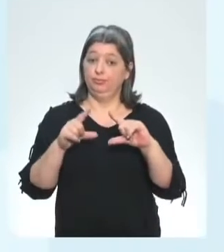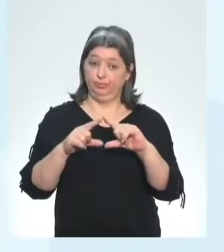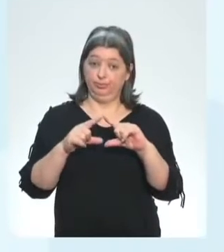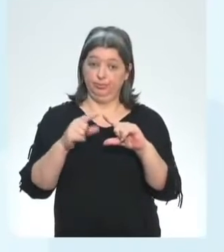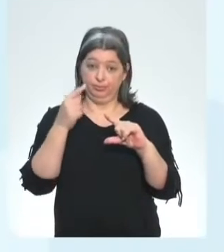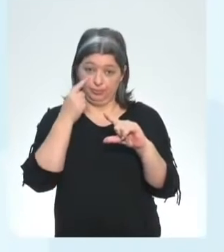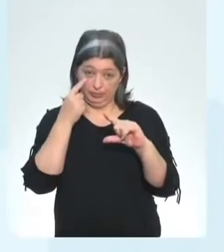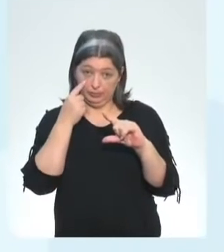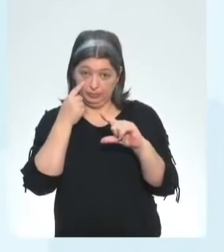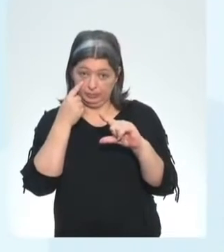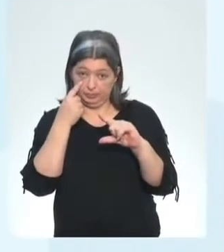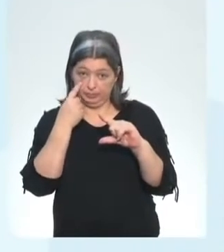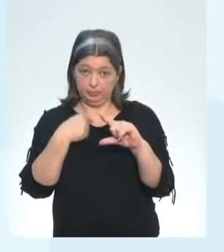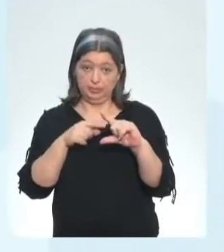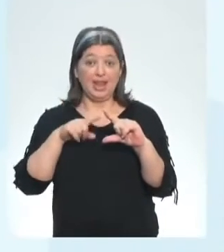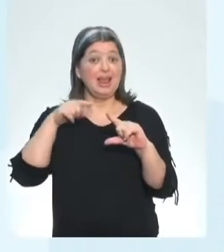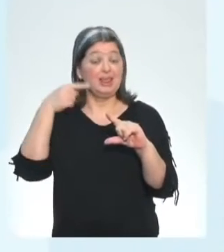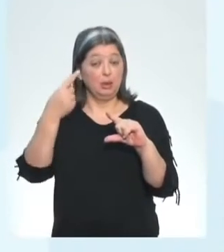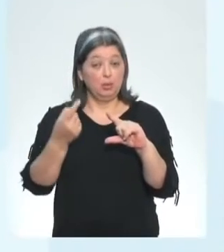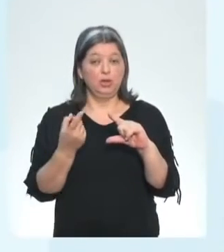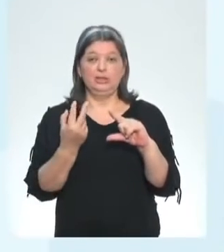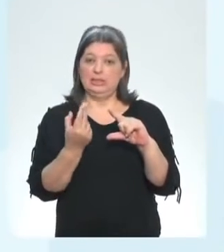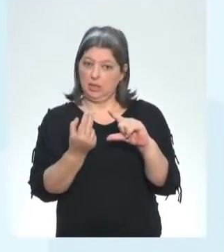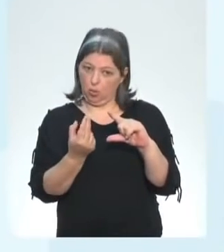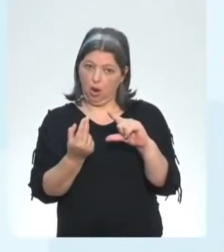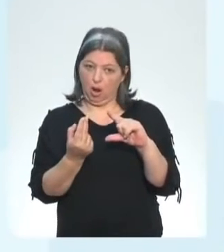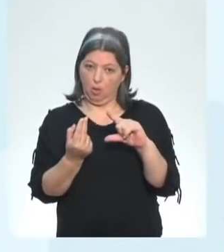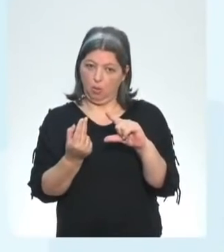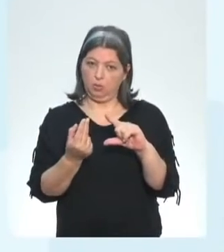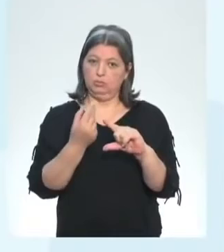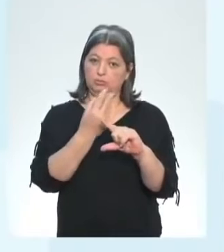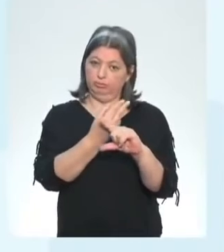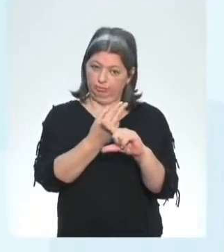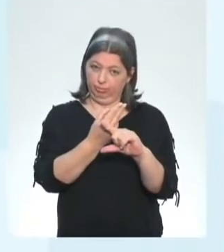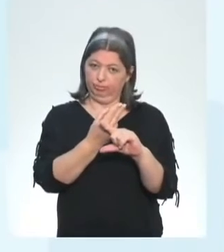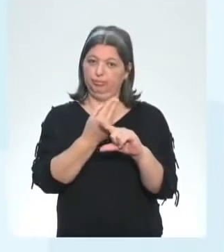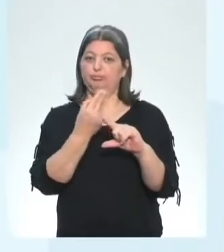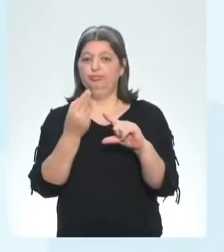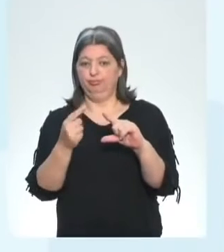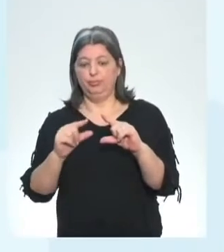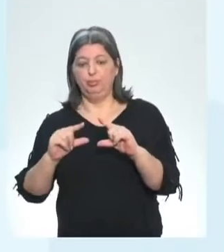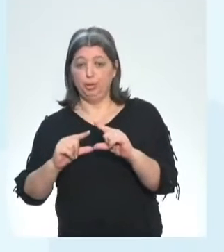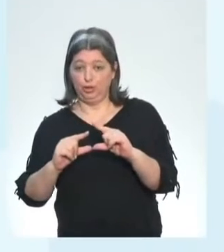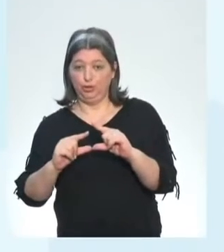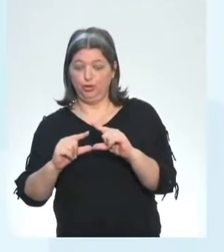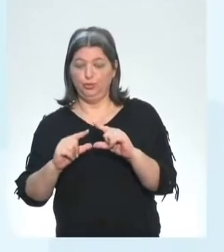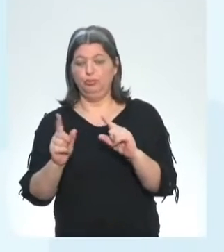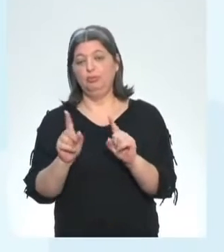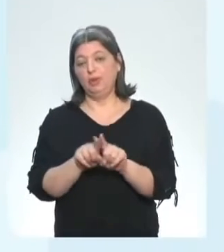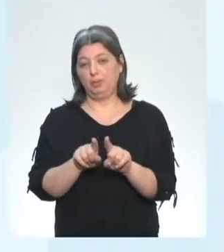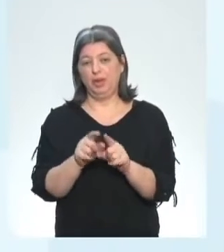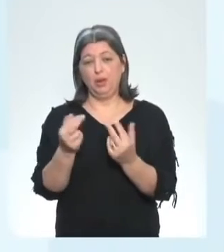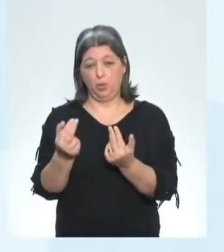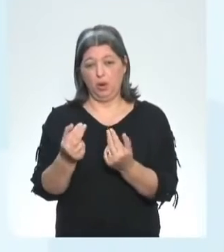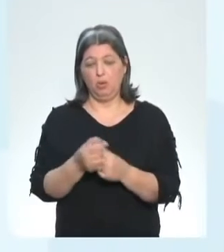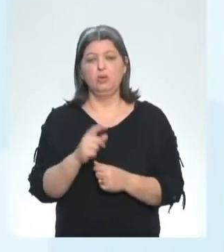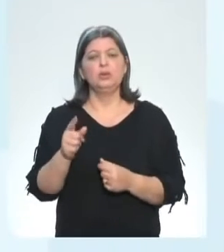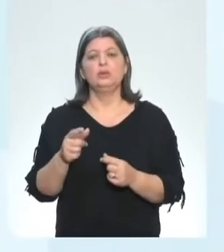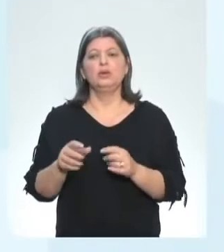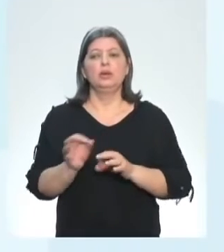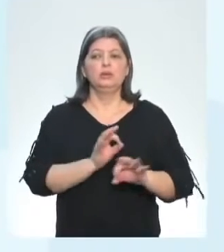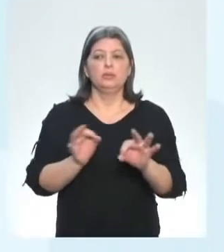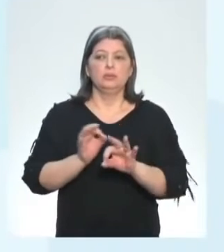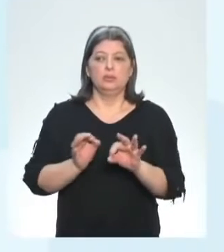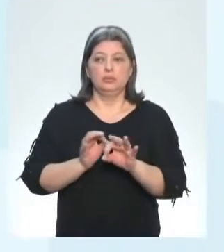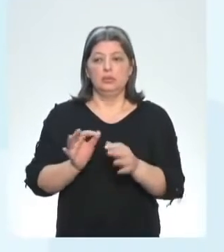lado. Depois, igual este lado com este lado. Quando você vai montar a fração, olha lá,